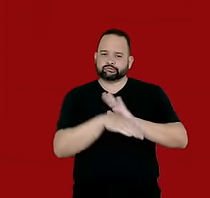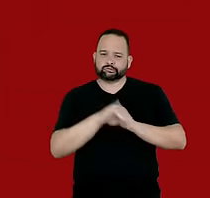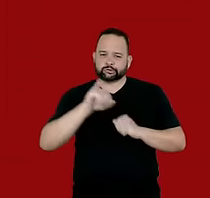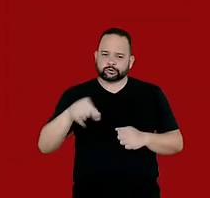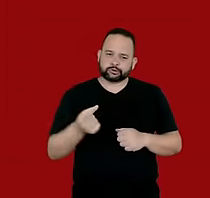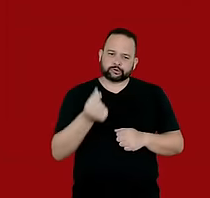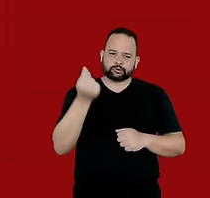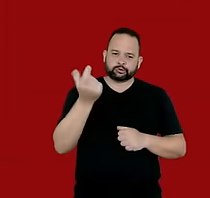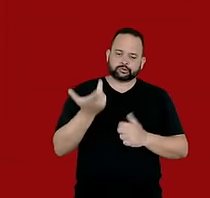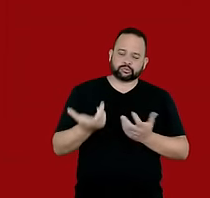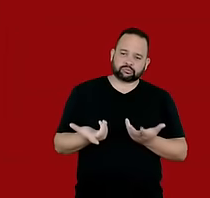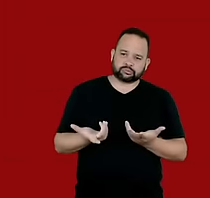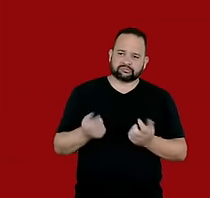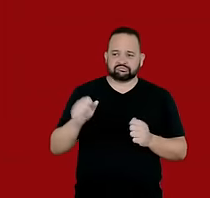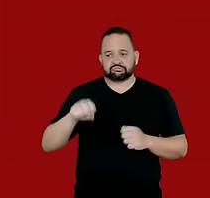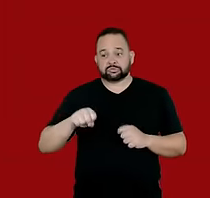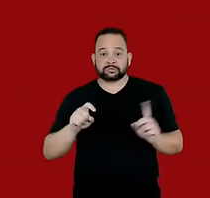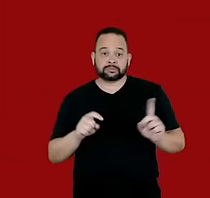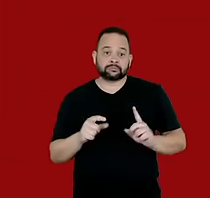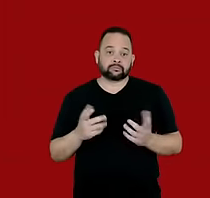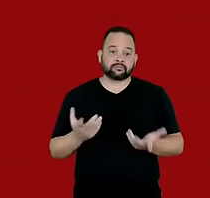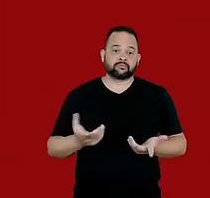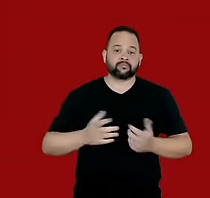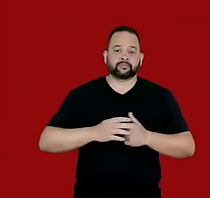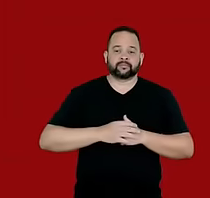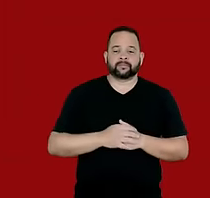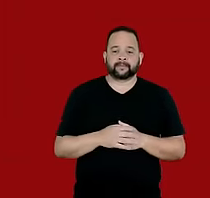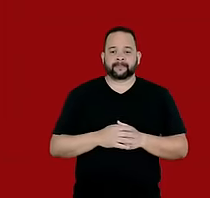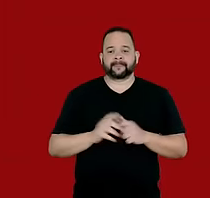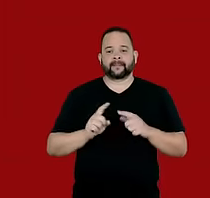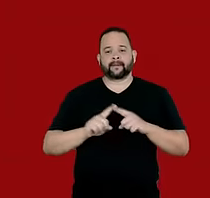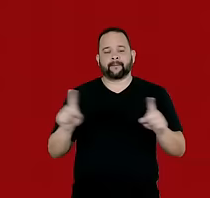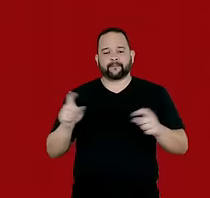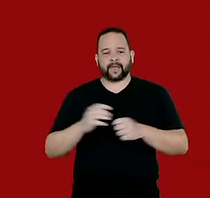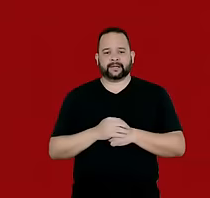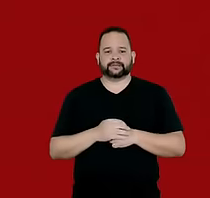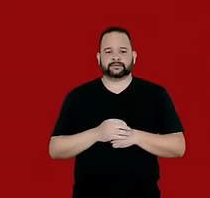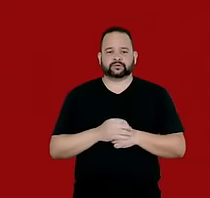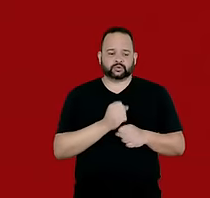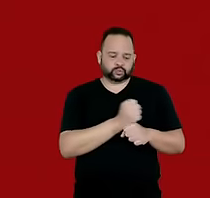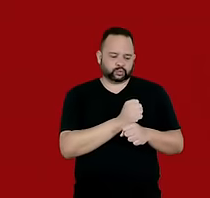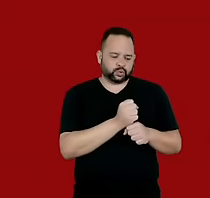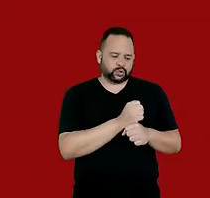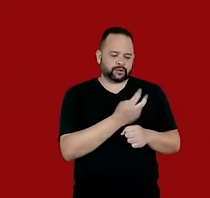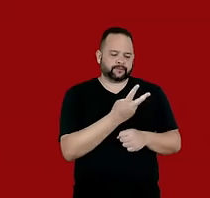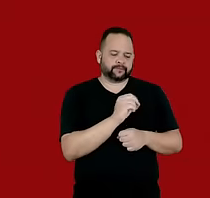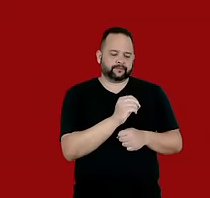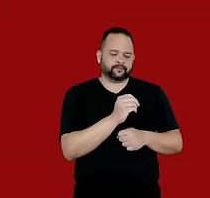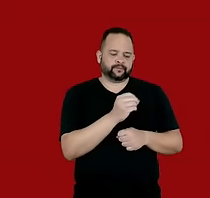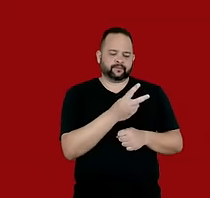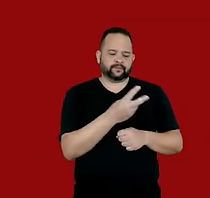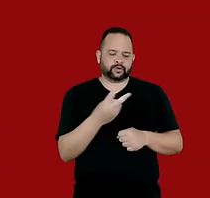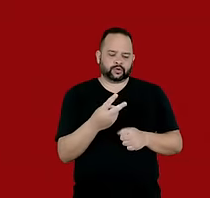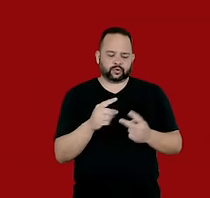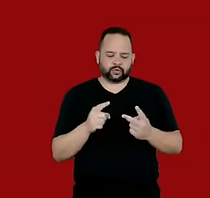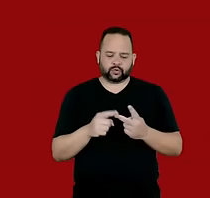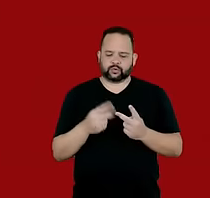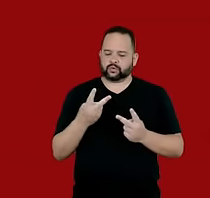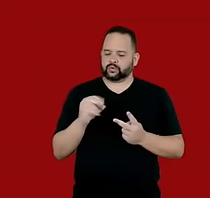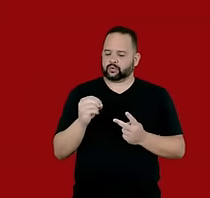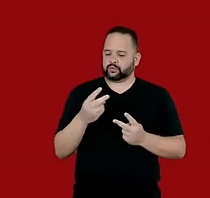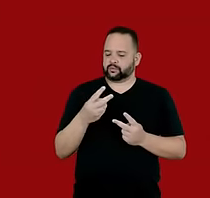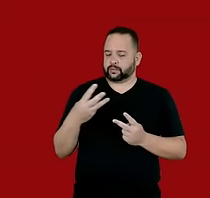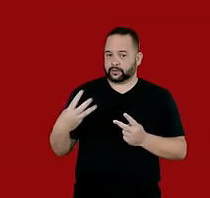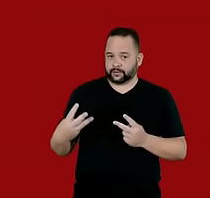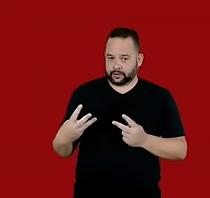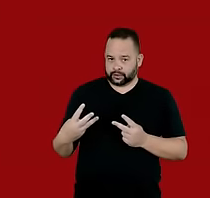que e o de 22 e 23 né a gente a gente vem numa dinâmica de aumento de